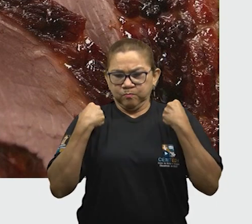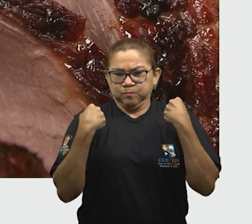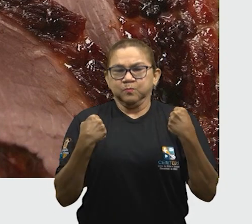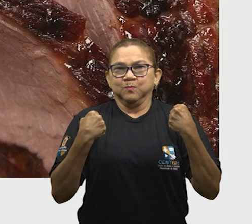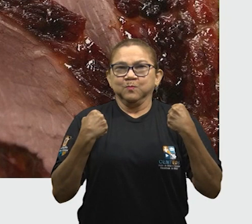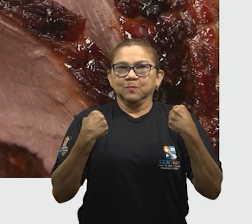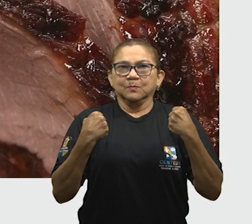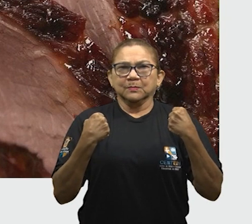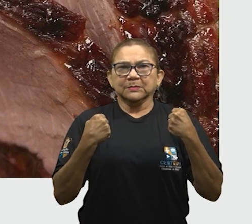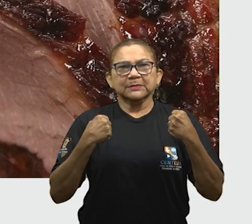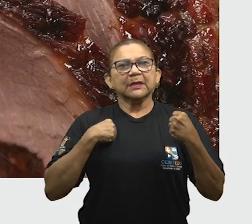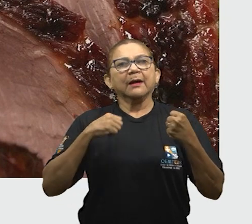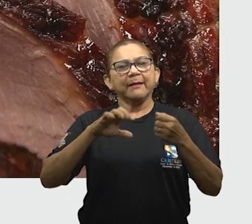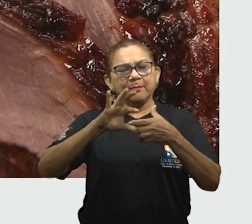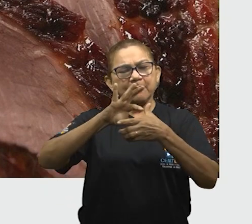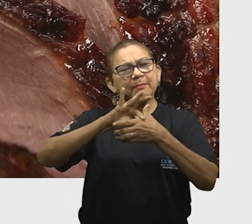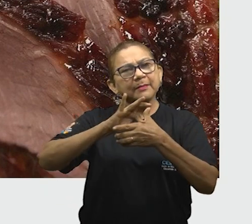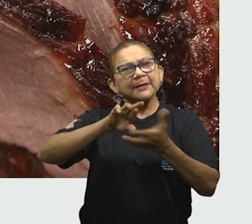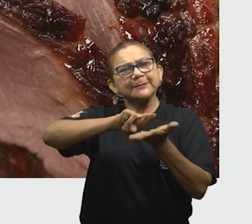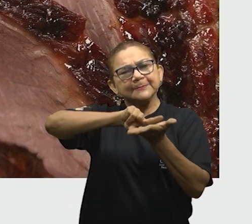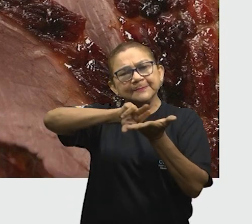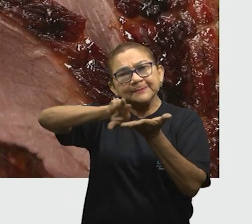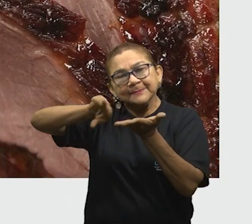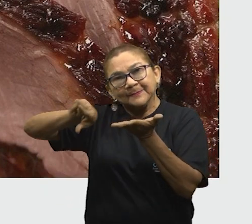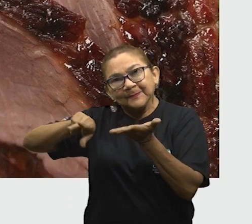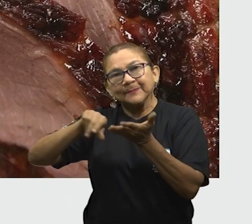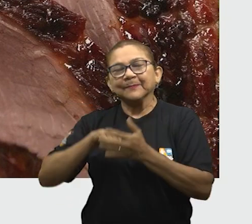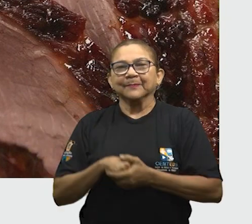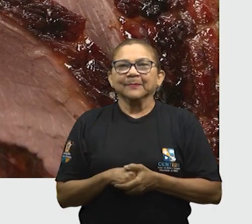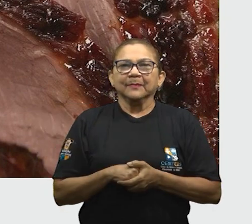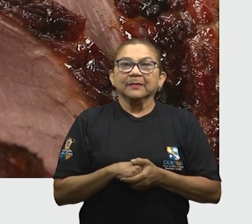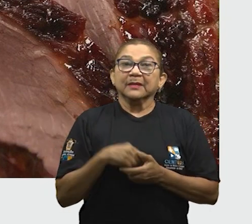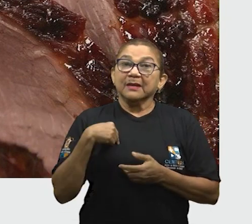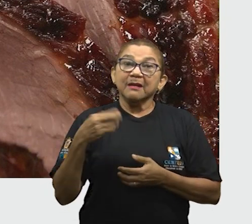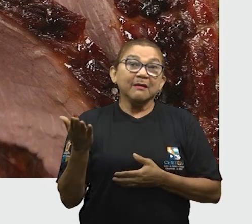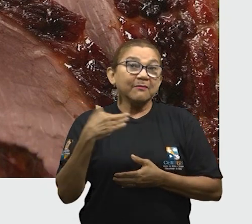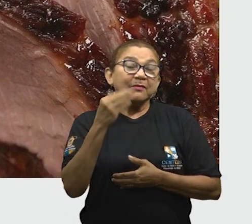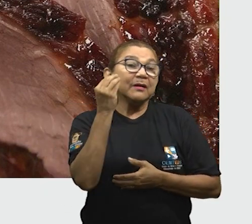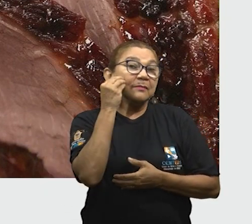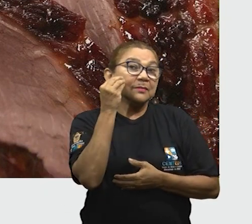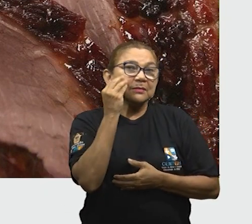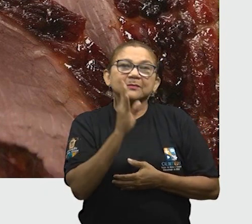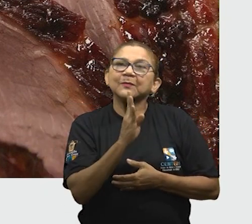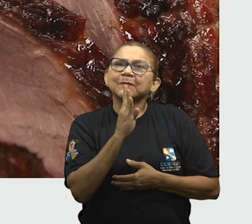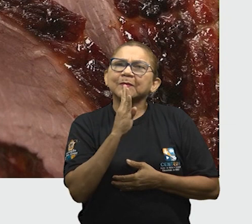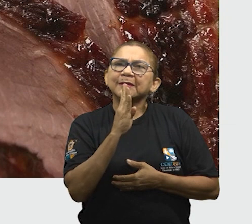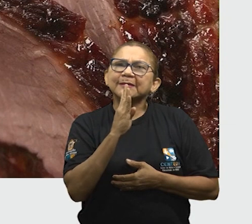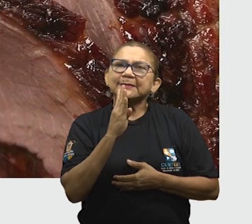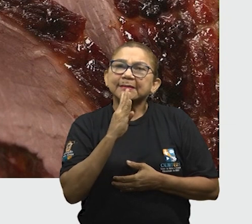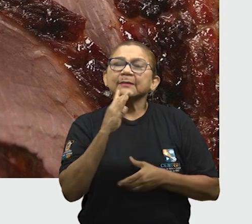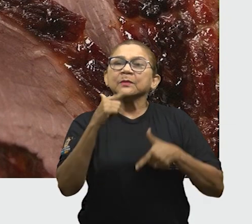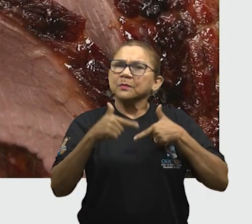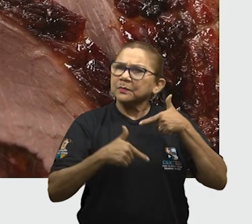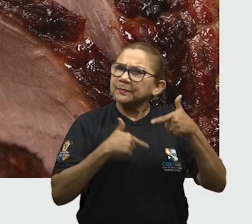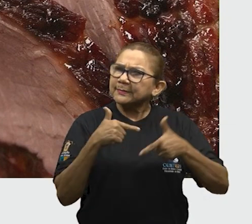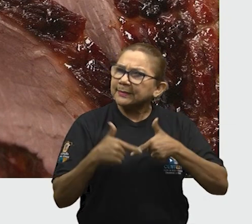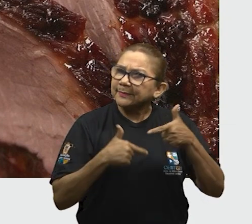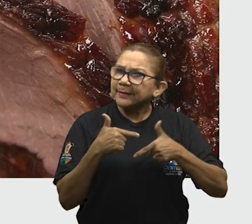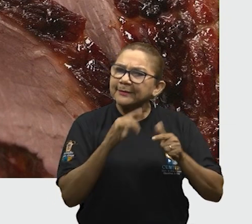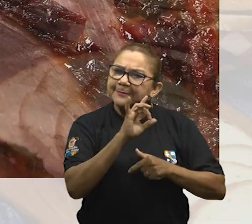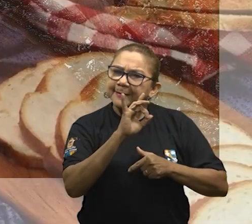como carnes, verduras e legumes. Vamos conhecer algumas funções de cada um